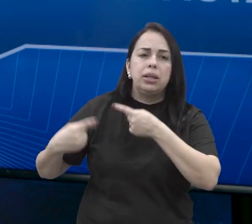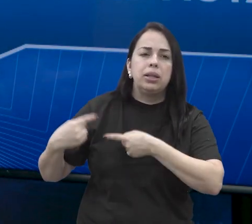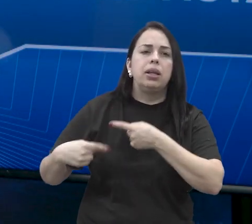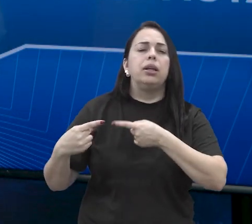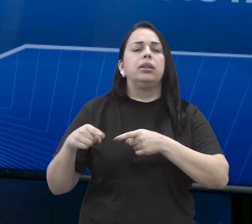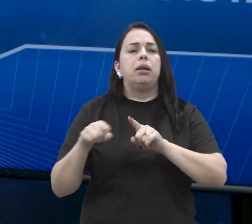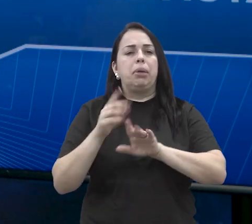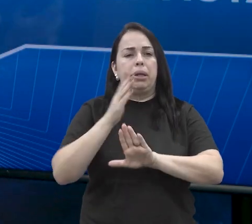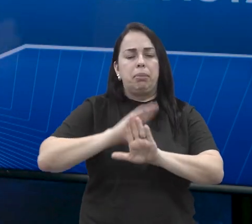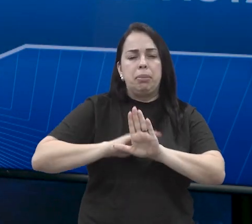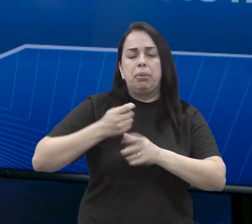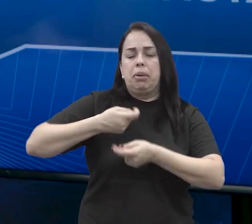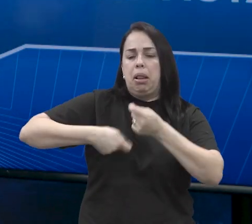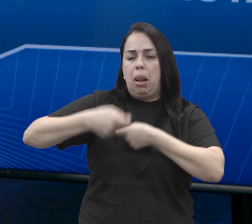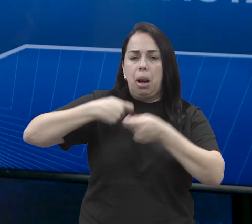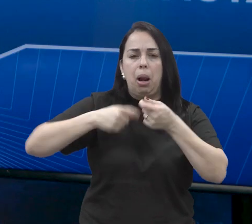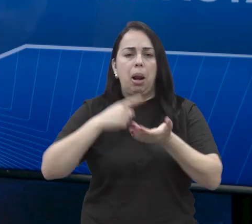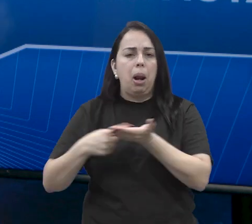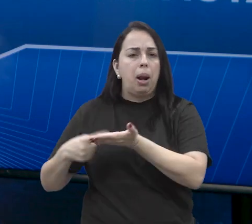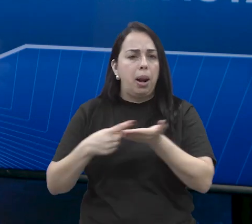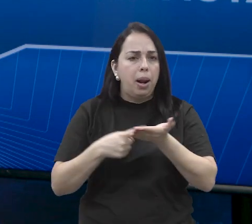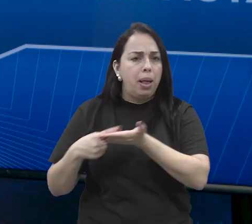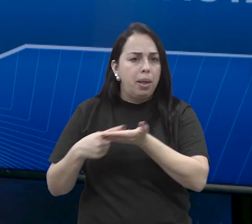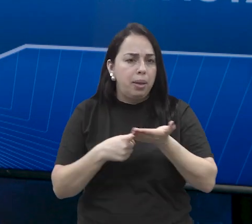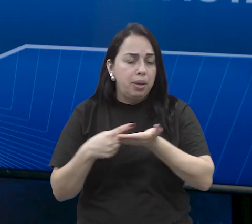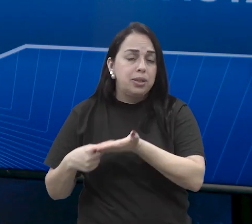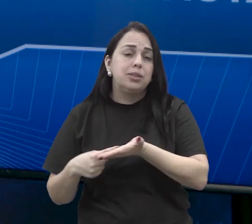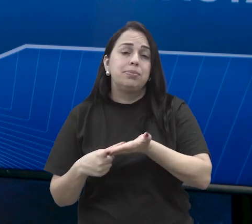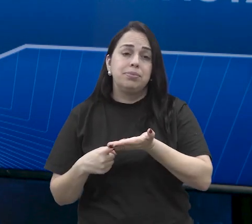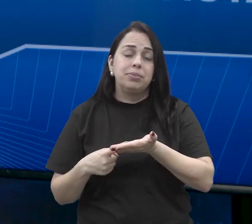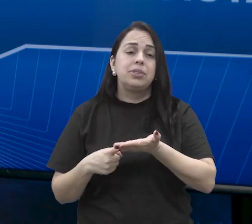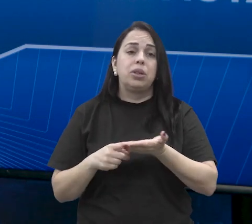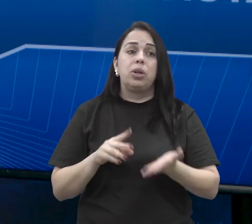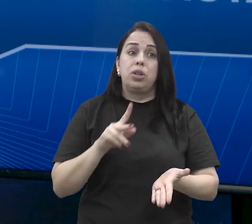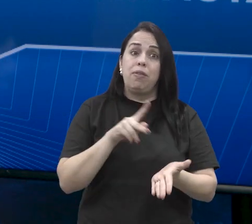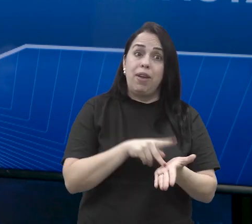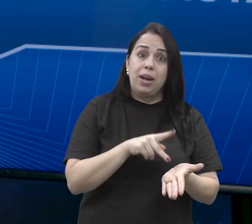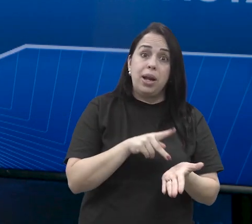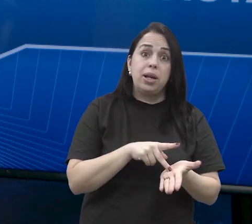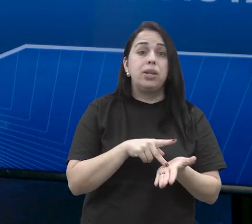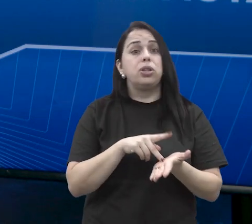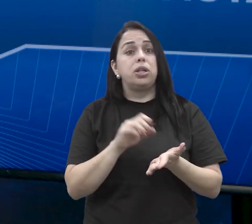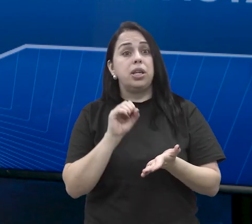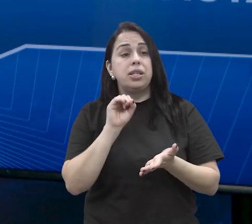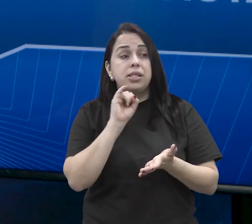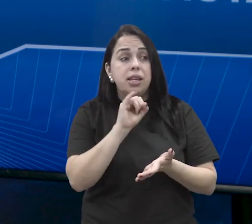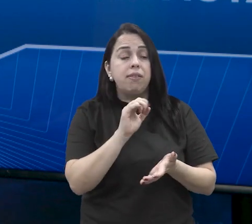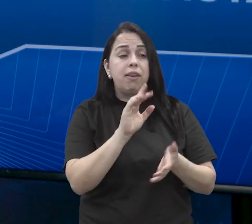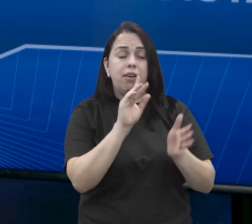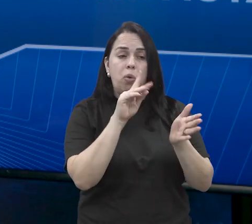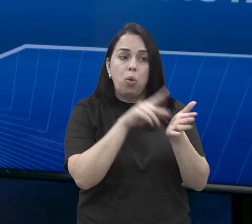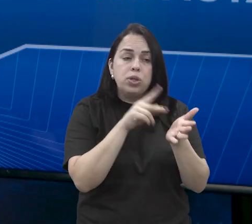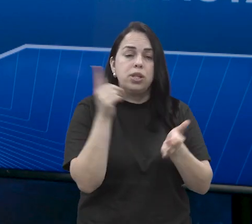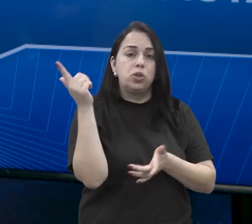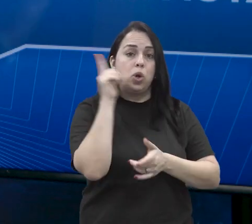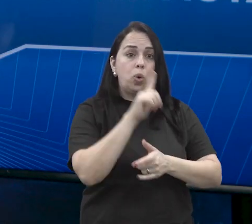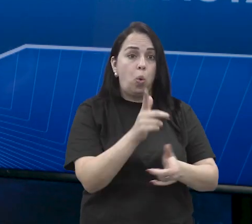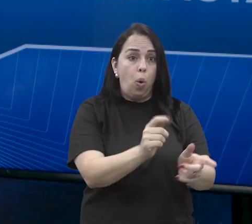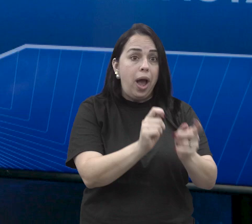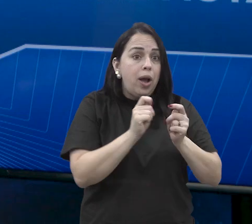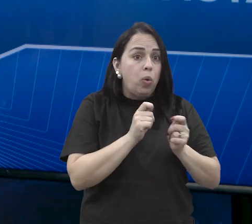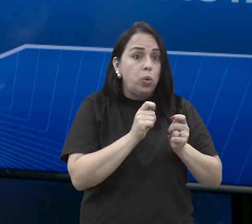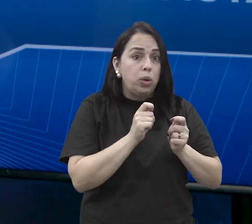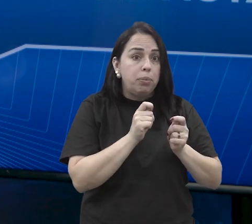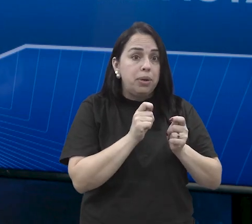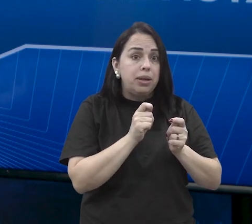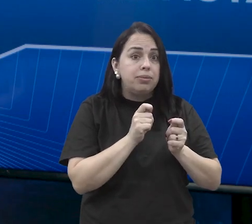também um jogo político entre a oposição, governo, etc e tal, quanto que realmente isso aí está gerando de economia para o mercado,